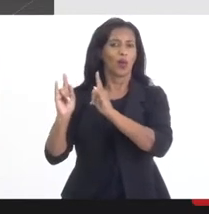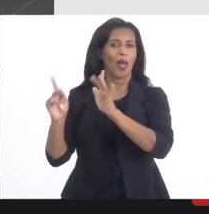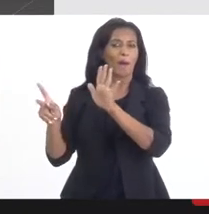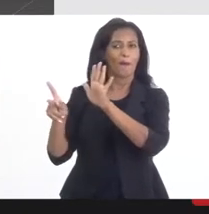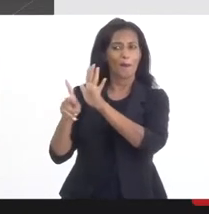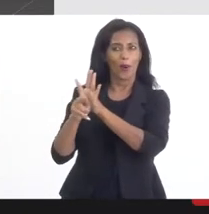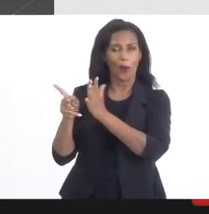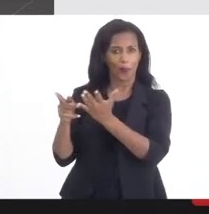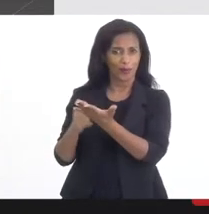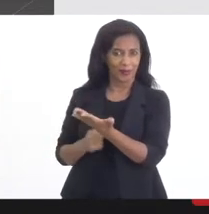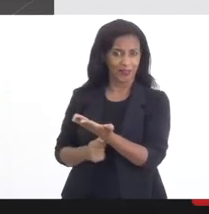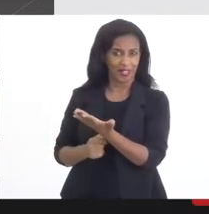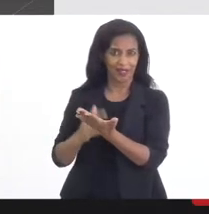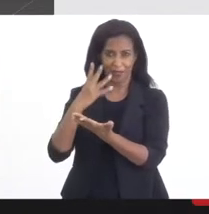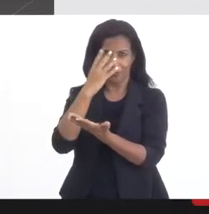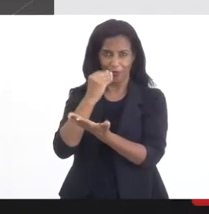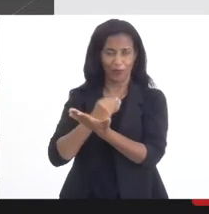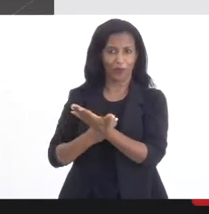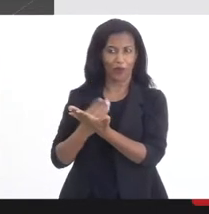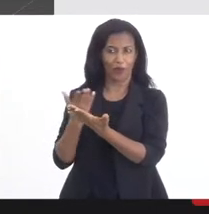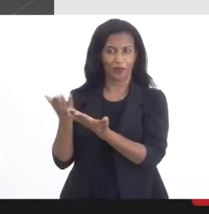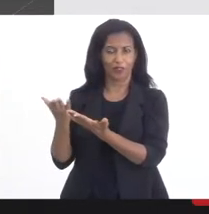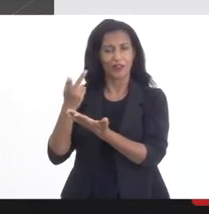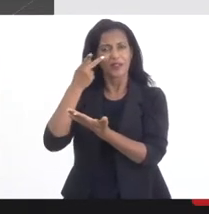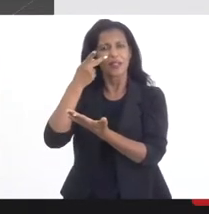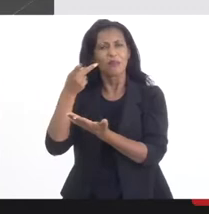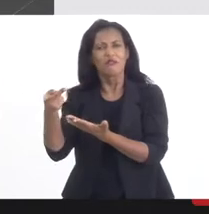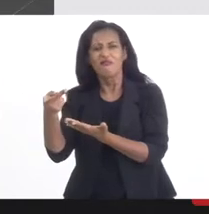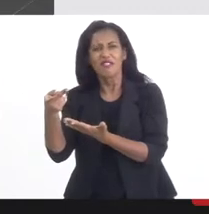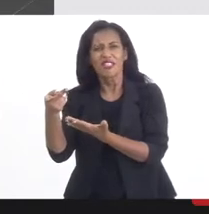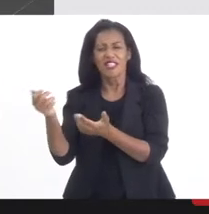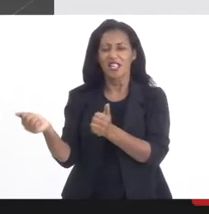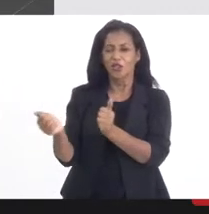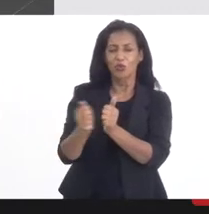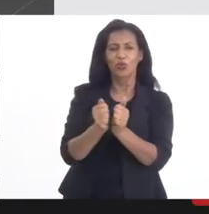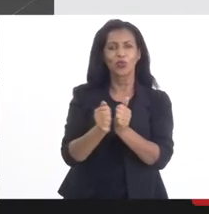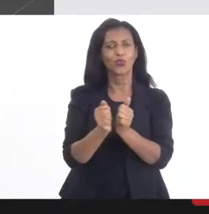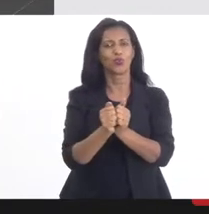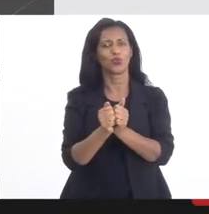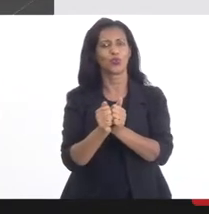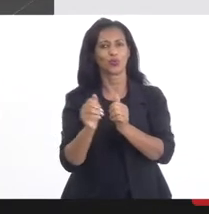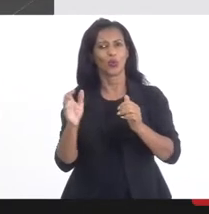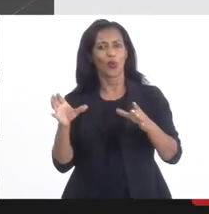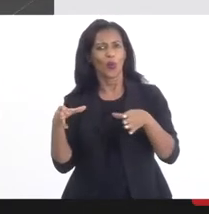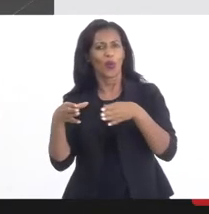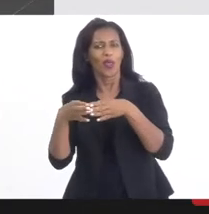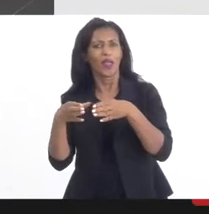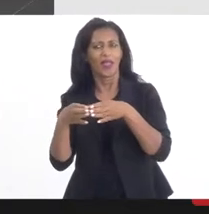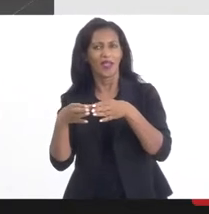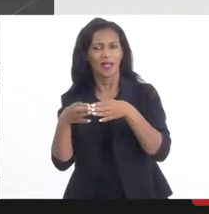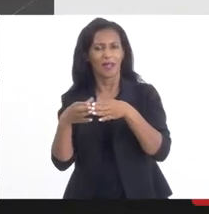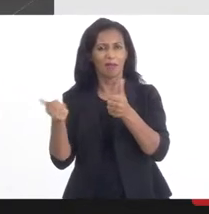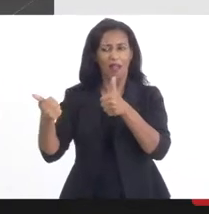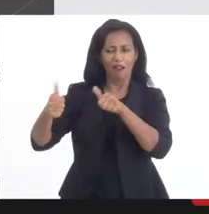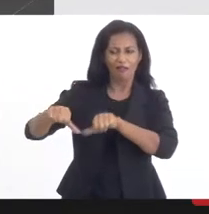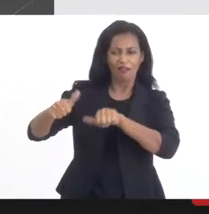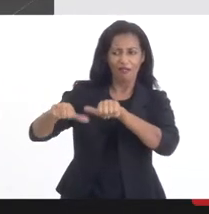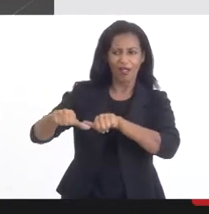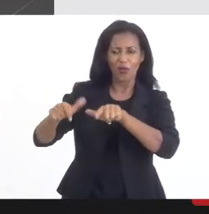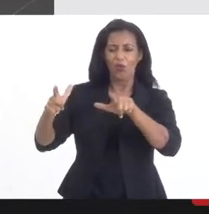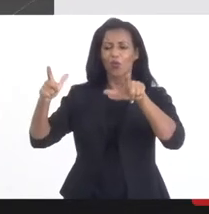a foto que ali está à esquerda, no qual nós fizemos uma visita técnica junto com a equipe da CEINFRA, que avaliou o